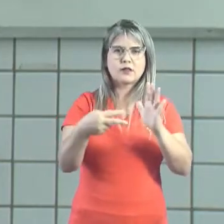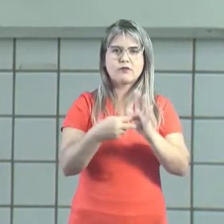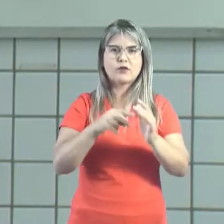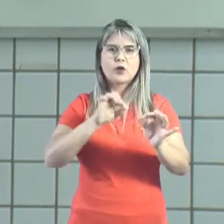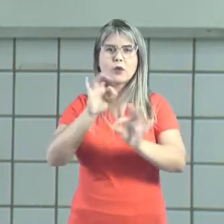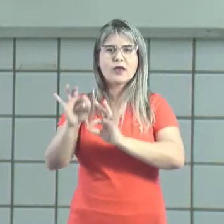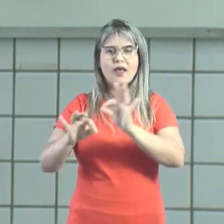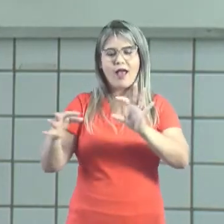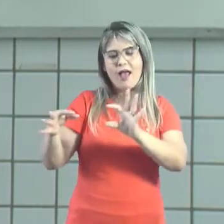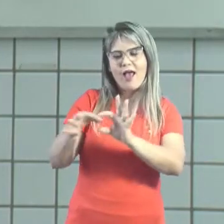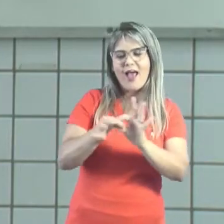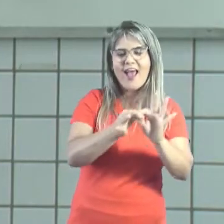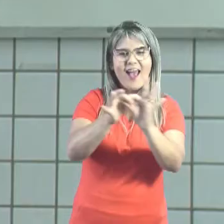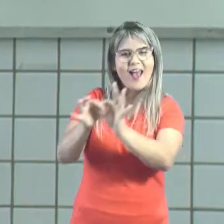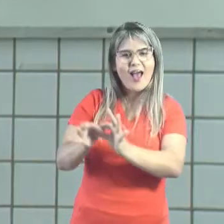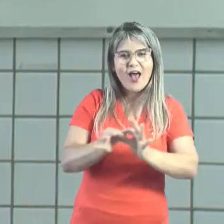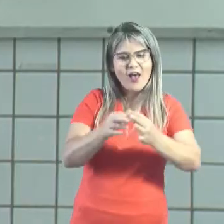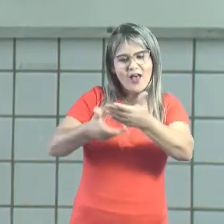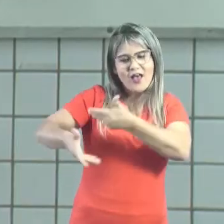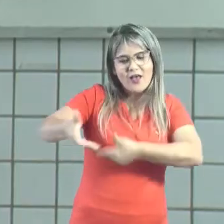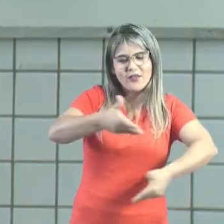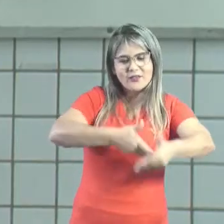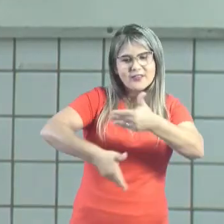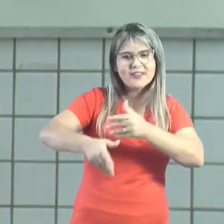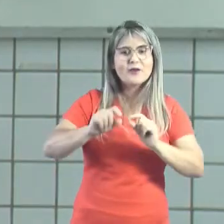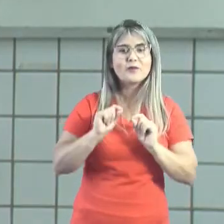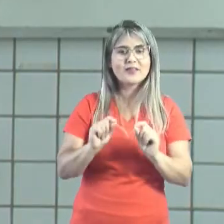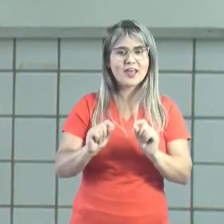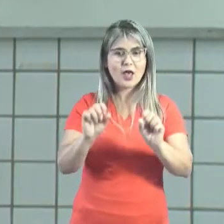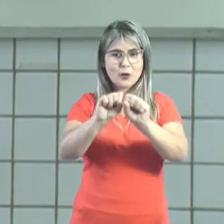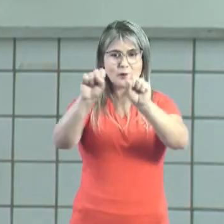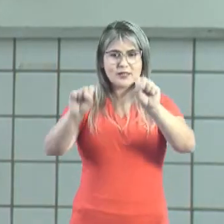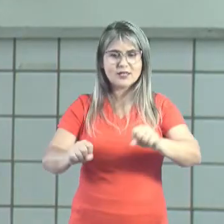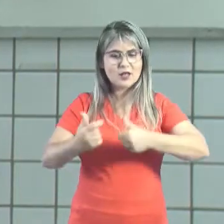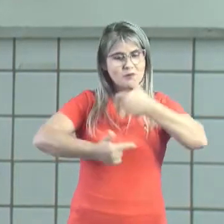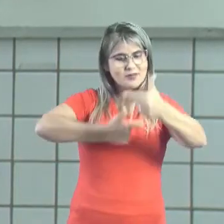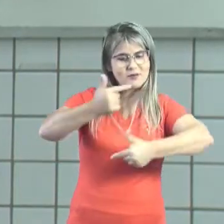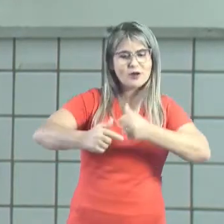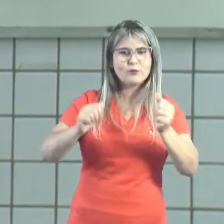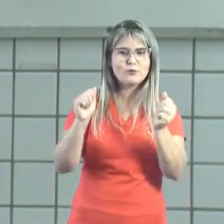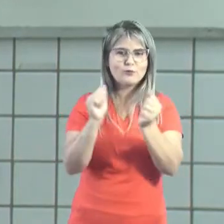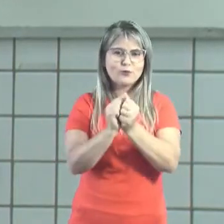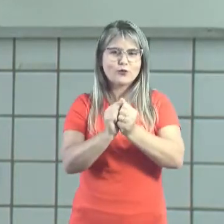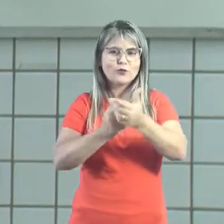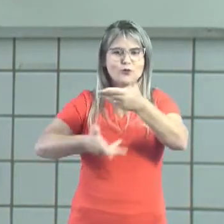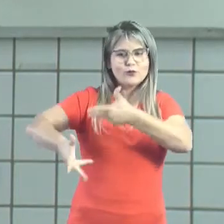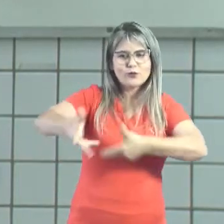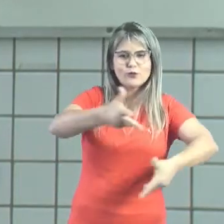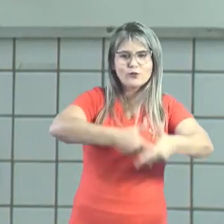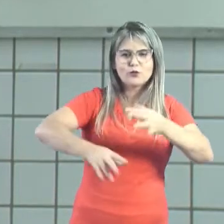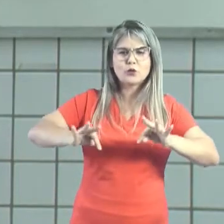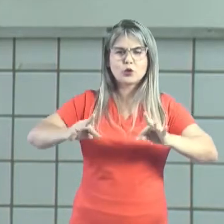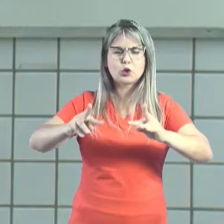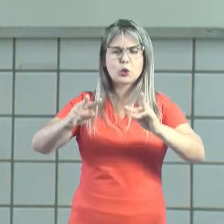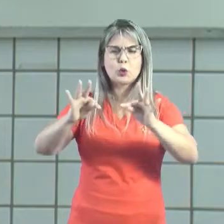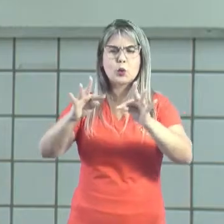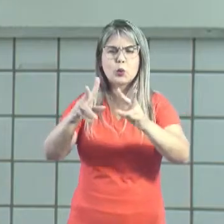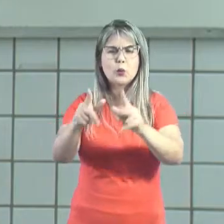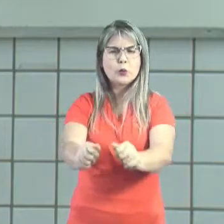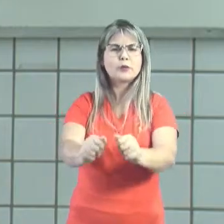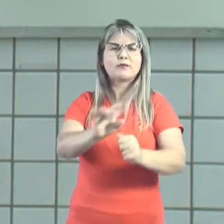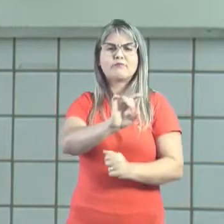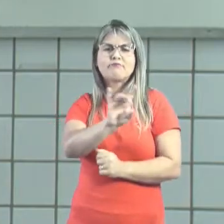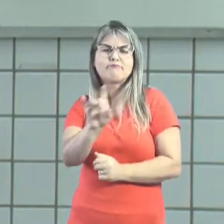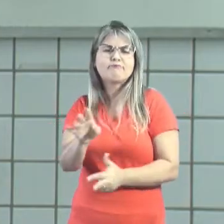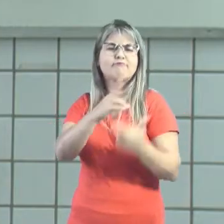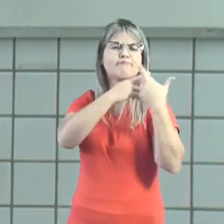digestório não pode trabalhar mais que o respiratório, ou sendo sobrecarregado mais do que o